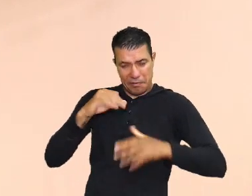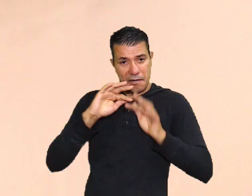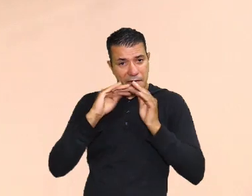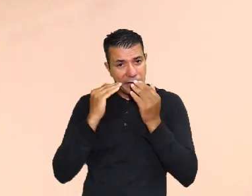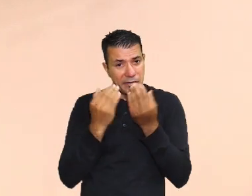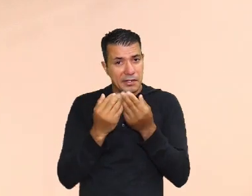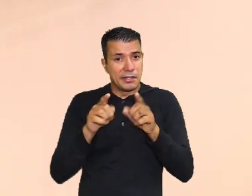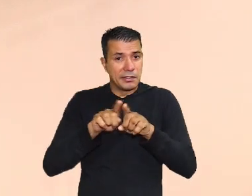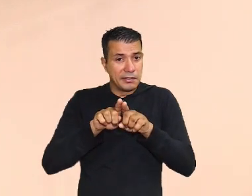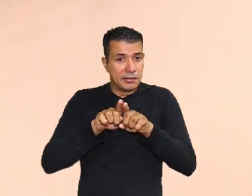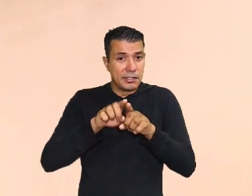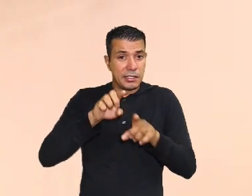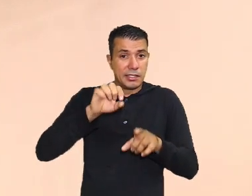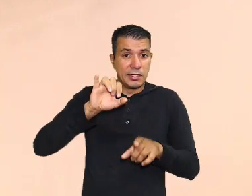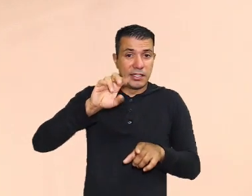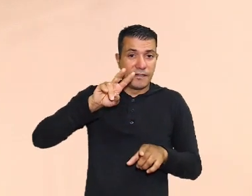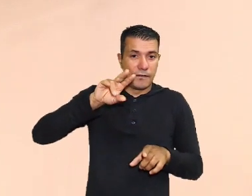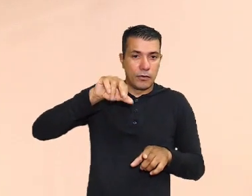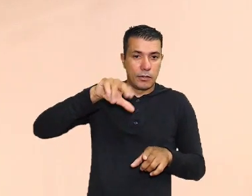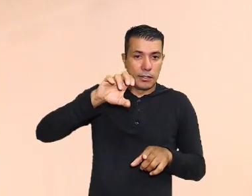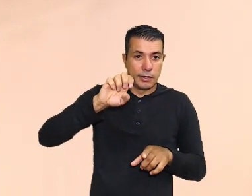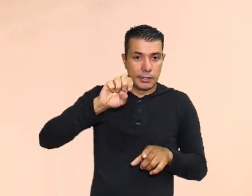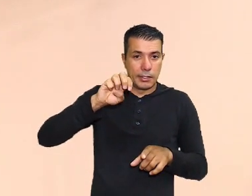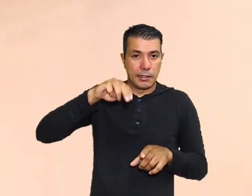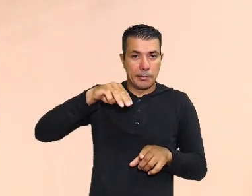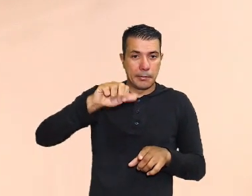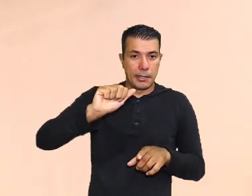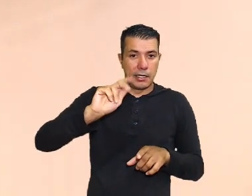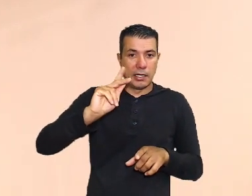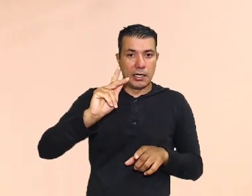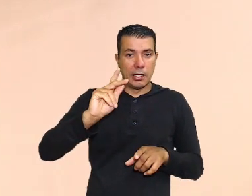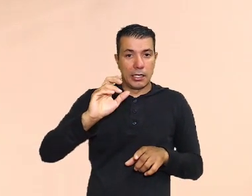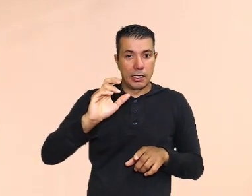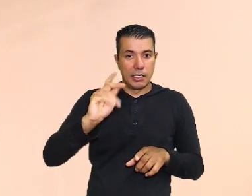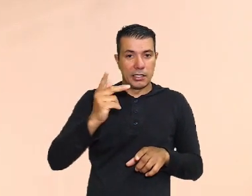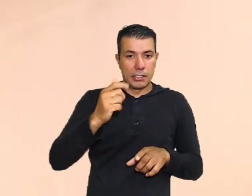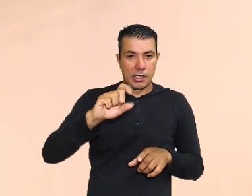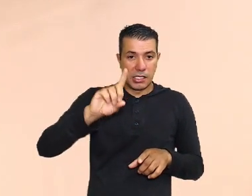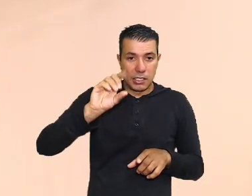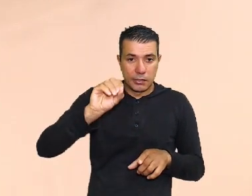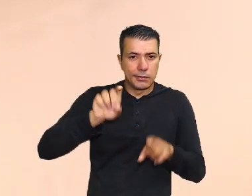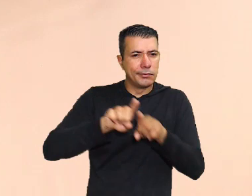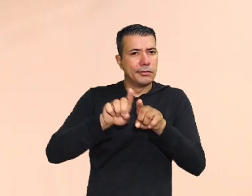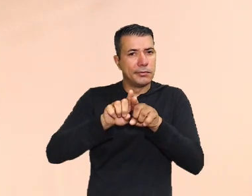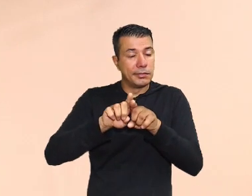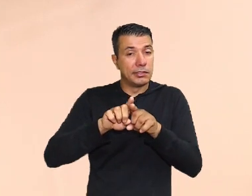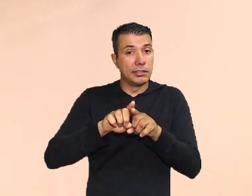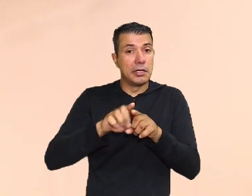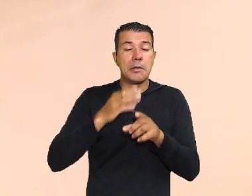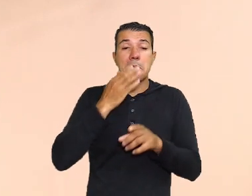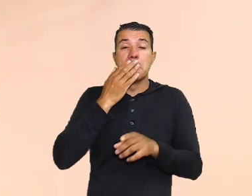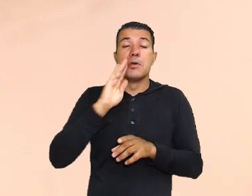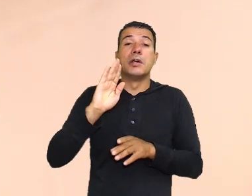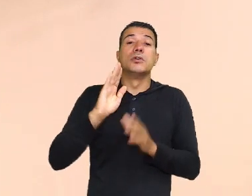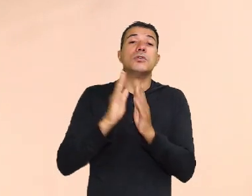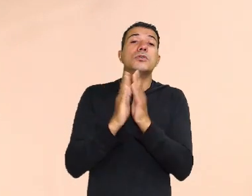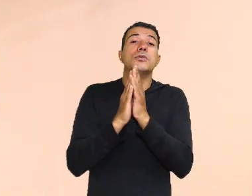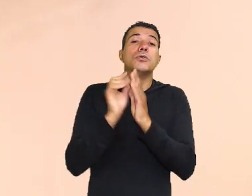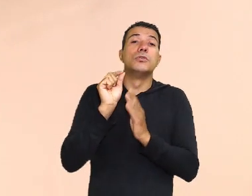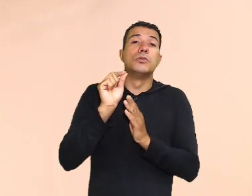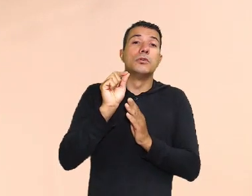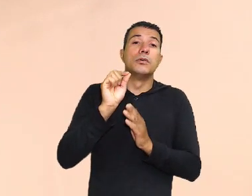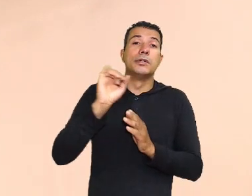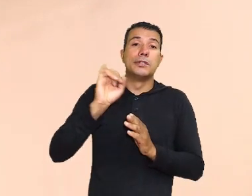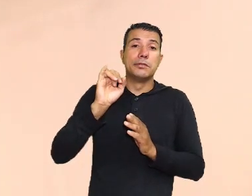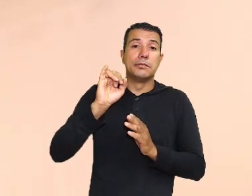Ivone Machado: peço oração por minhas irmãs. Alguém também pede aqui oração por seu